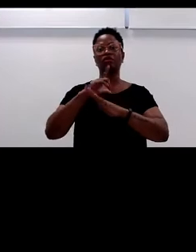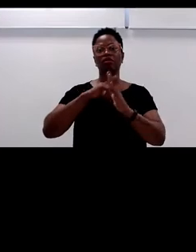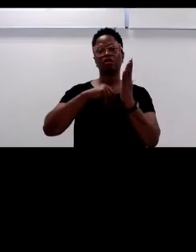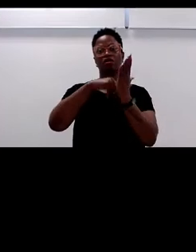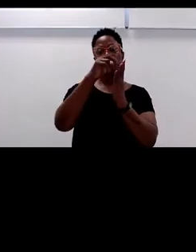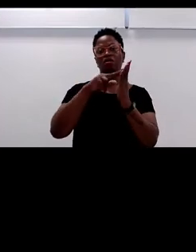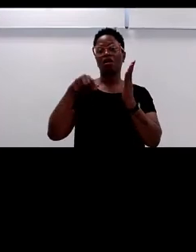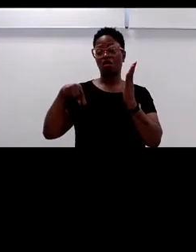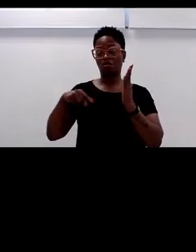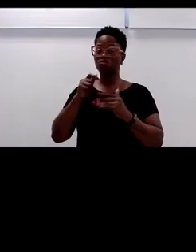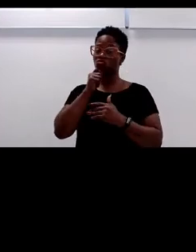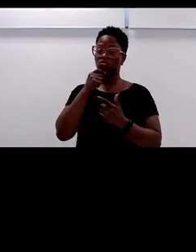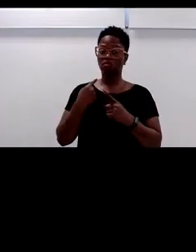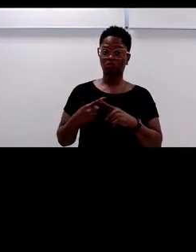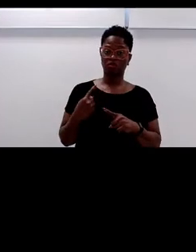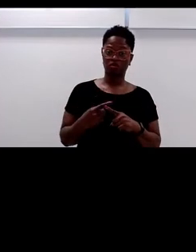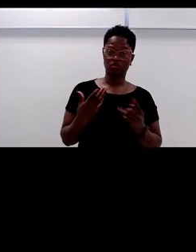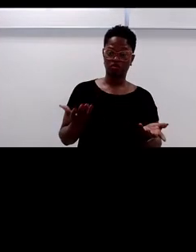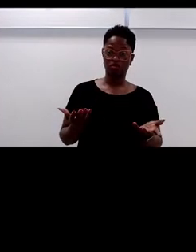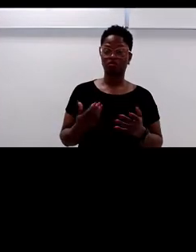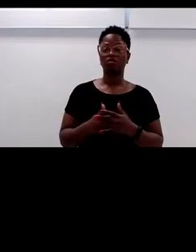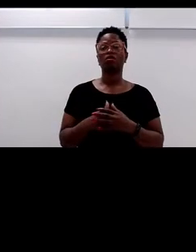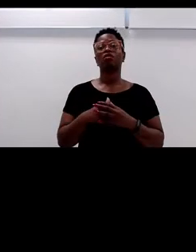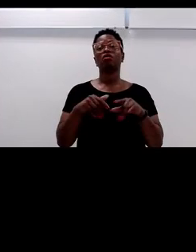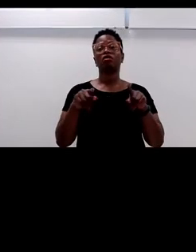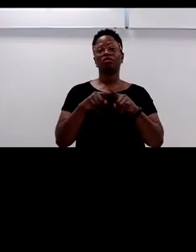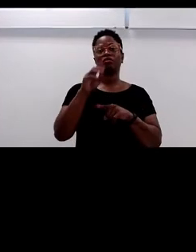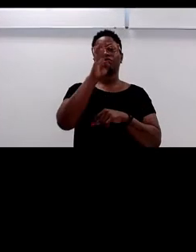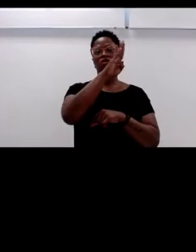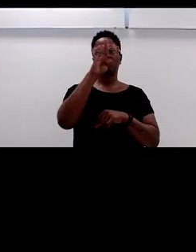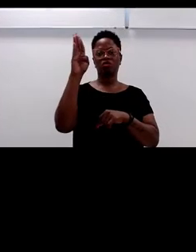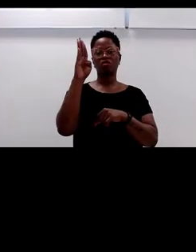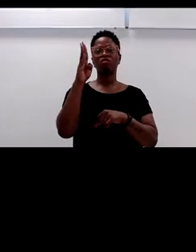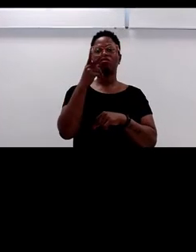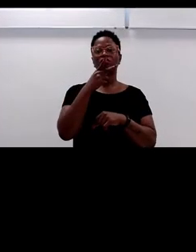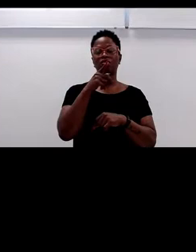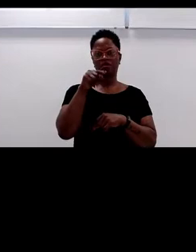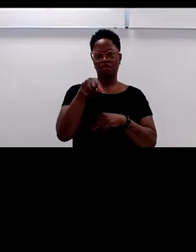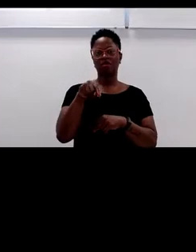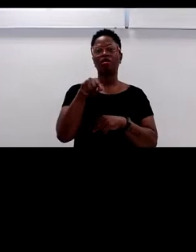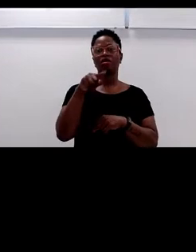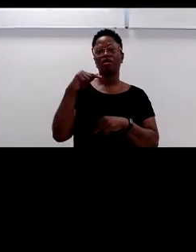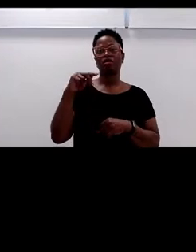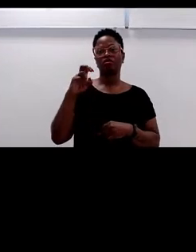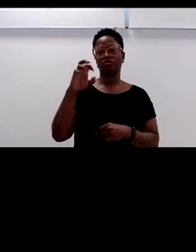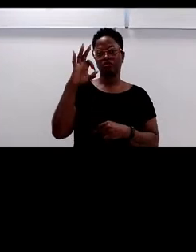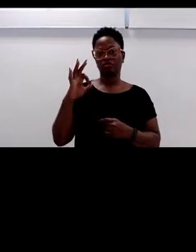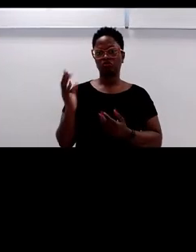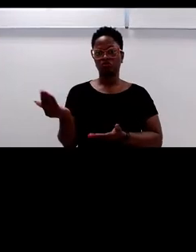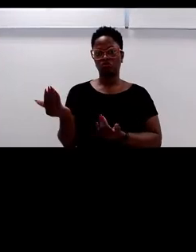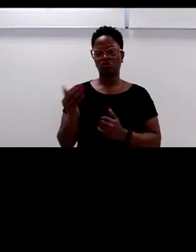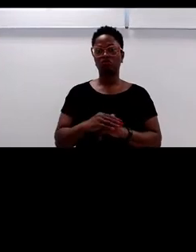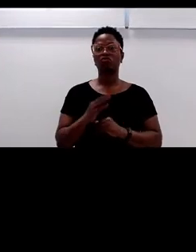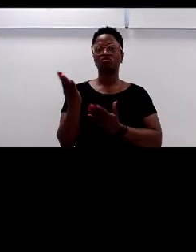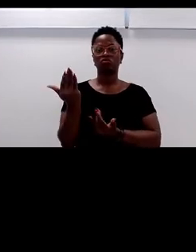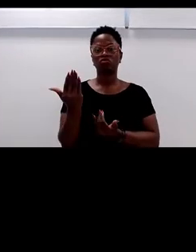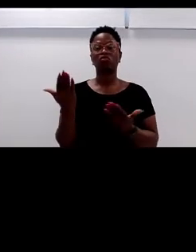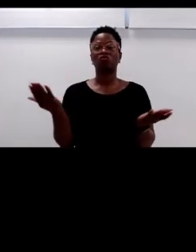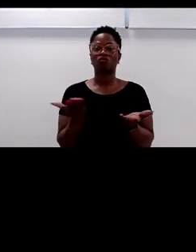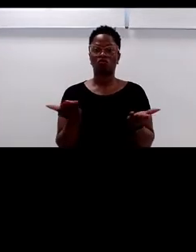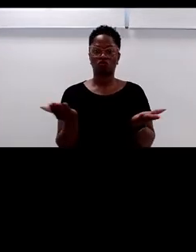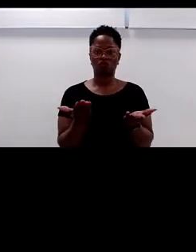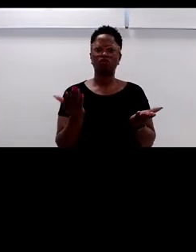não pode ter? O público dessa biblioteca é 75% de jovens. E são jovens que hoje têm